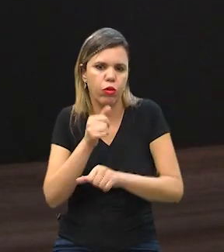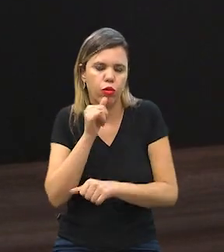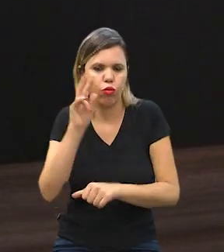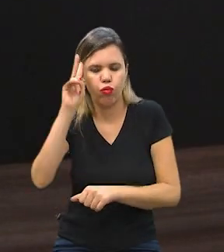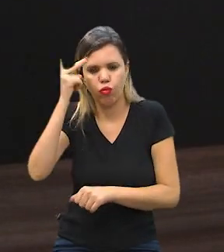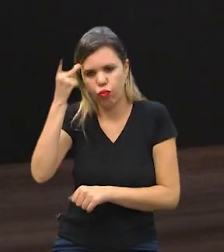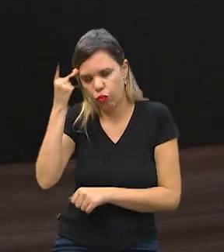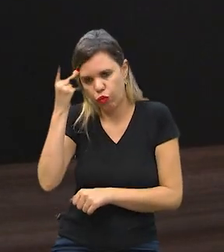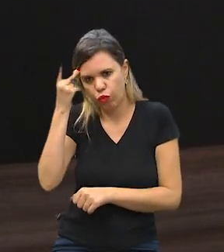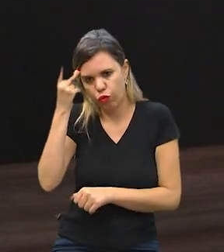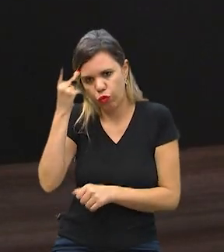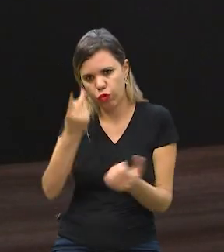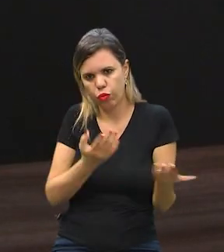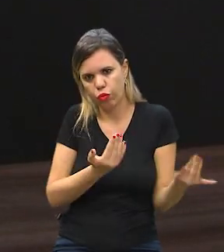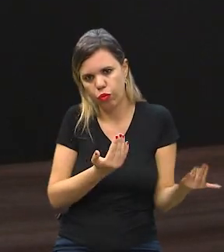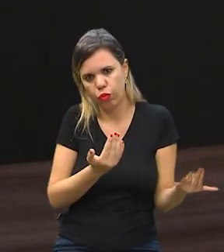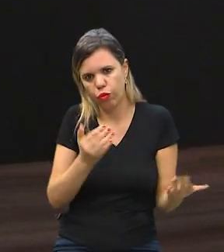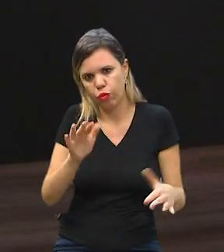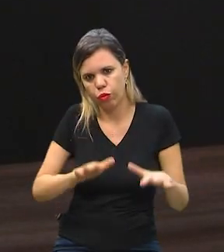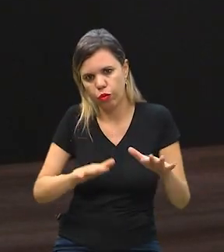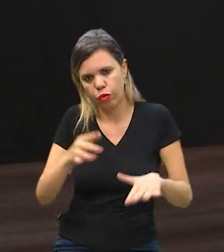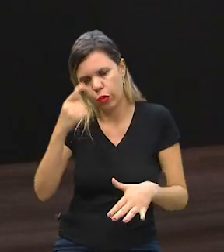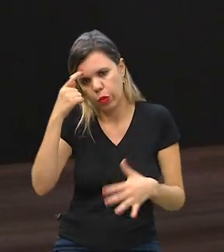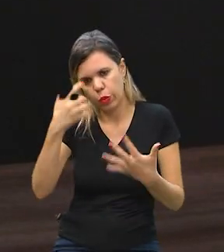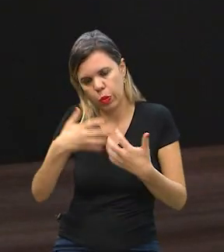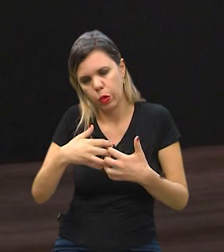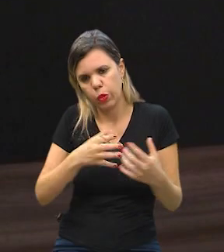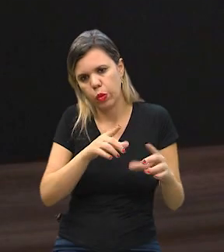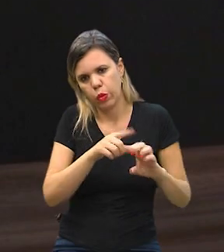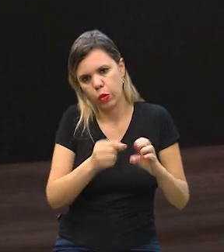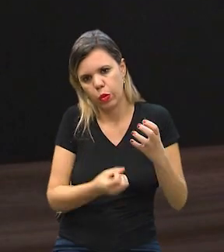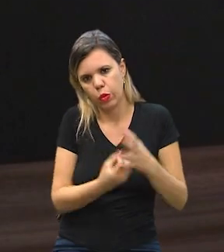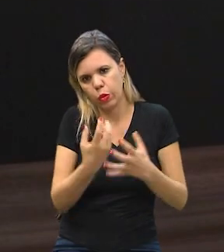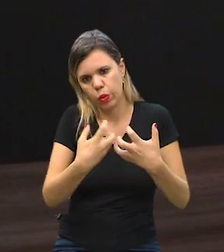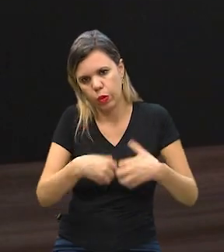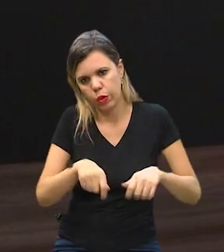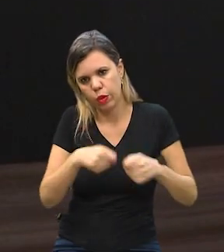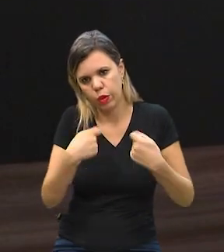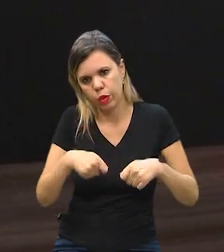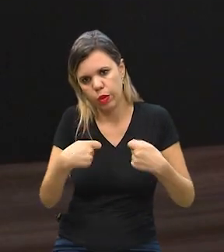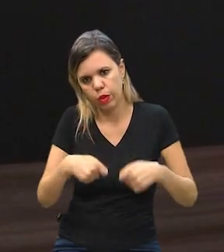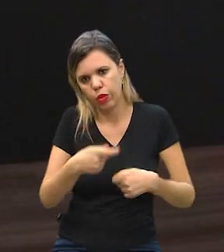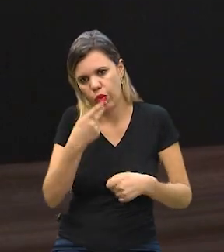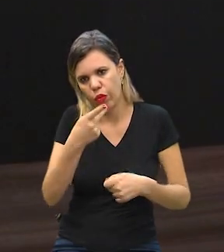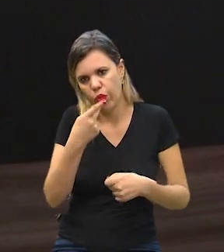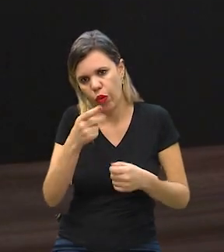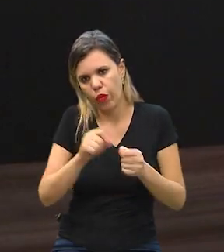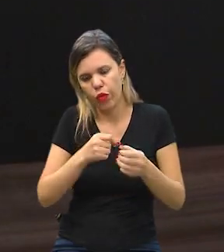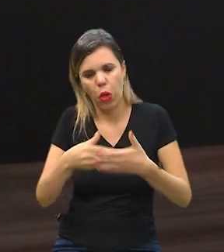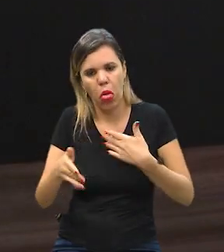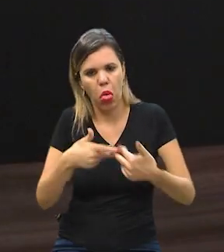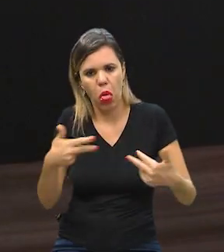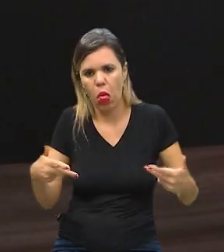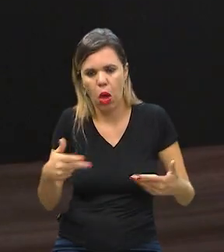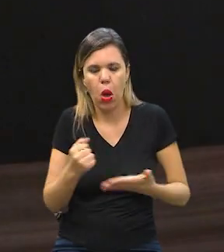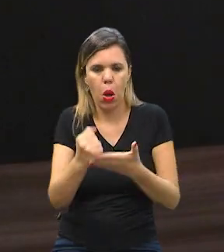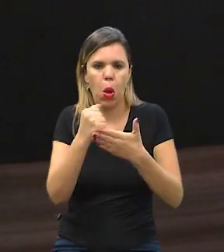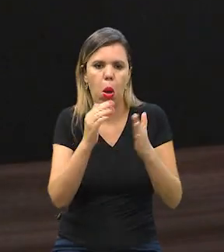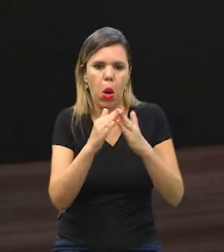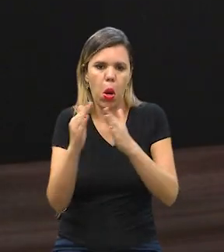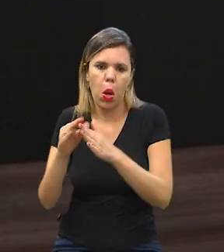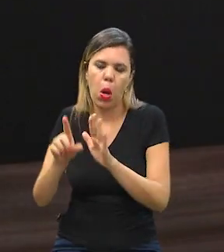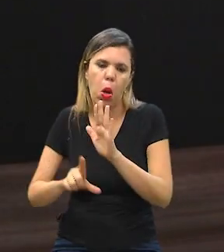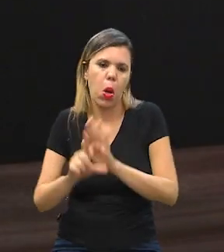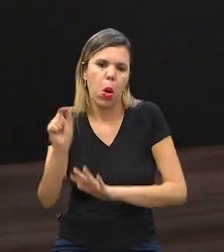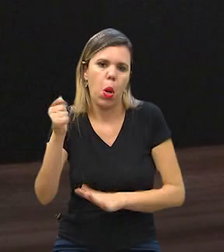na verdade, reverter, virar essa chavinha desse jovem que às vezes pensa até em empreender por necessidade e fala, eu vou fazer